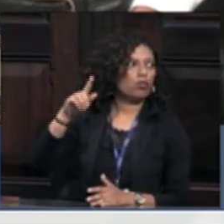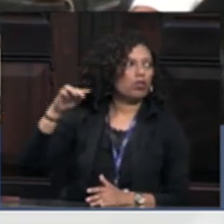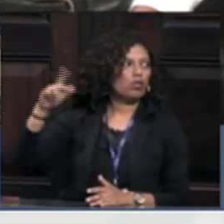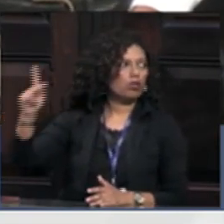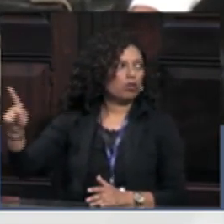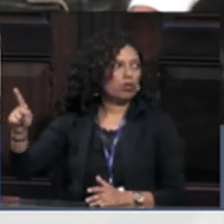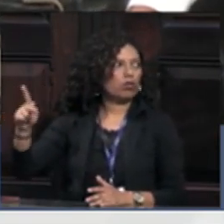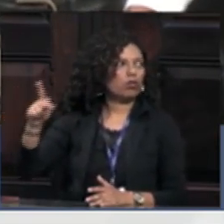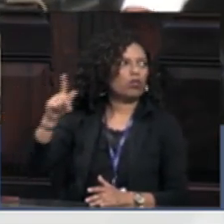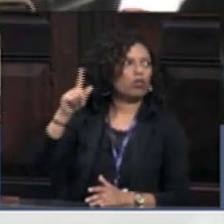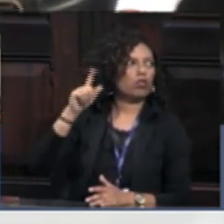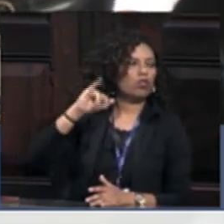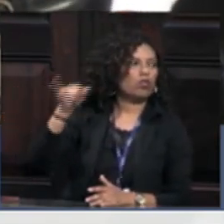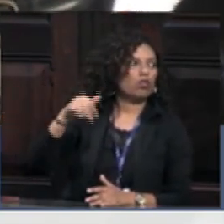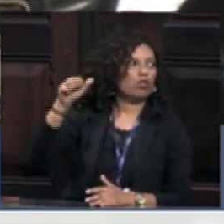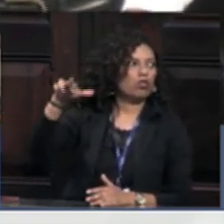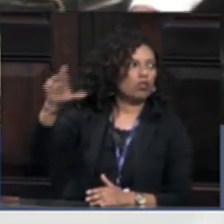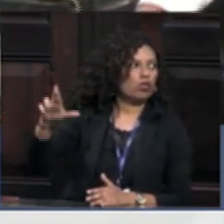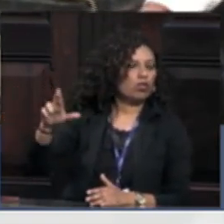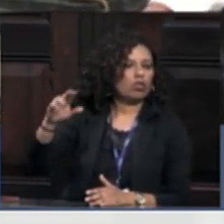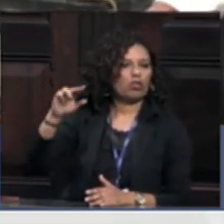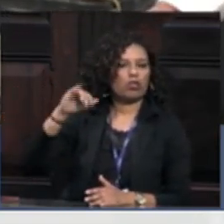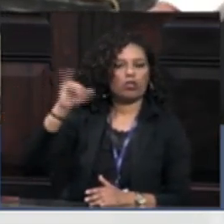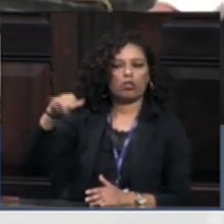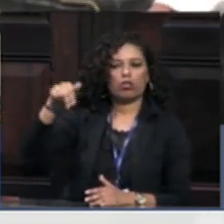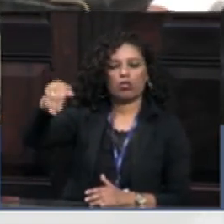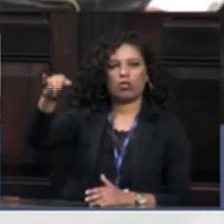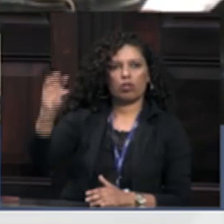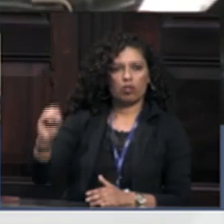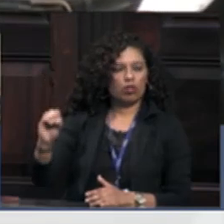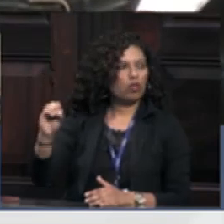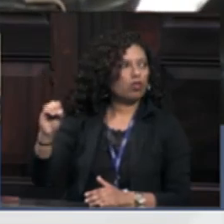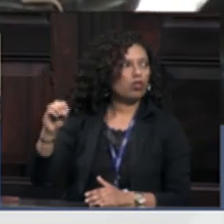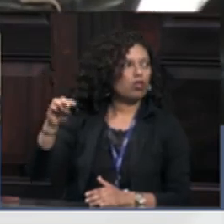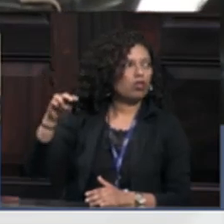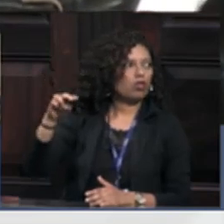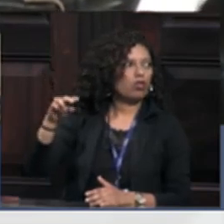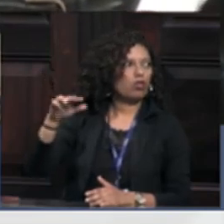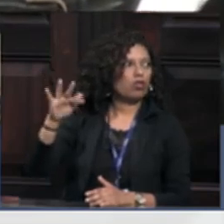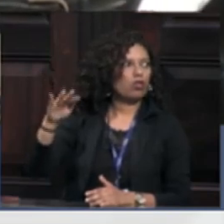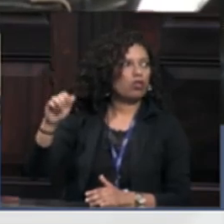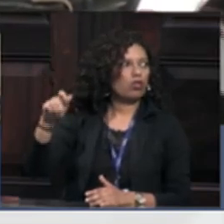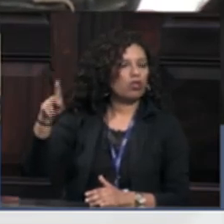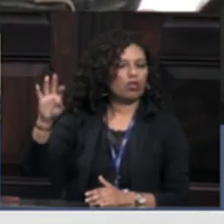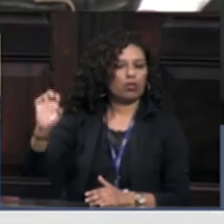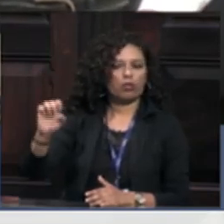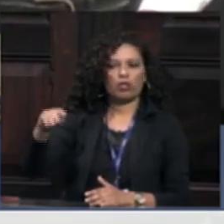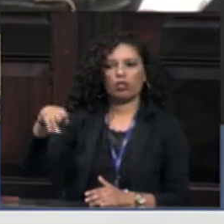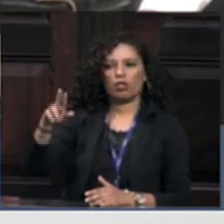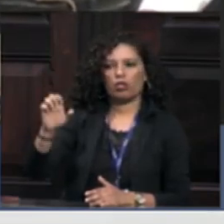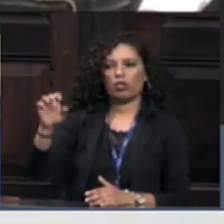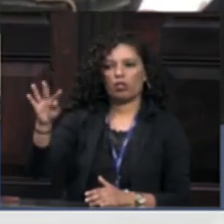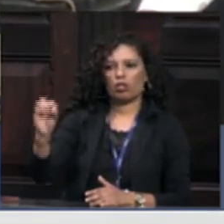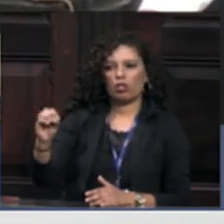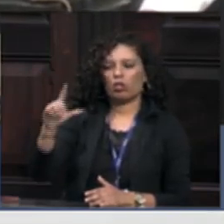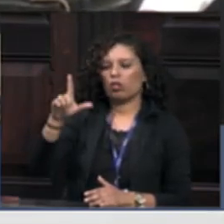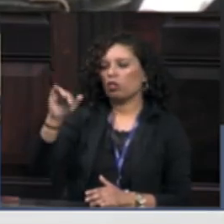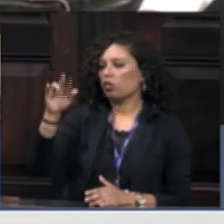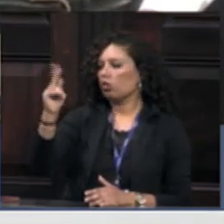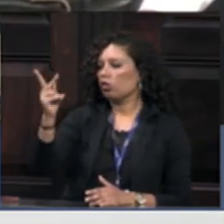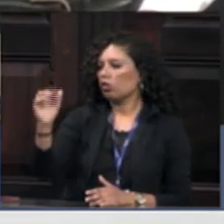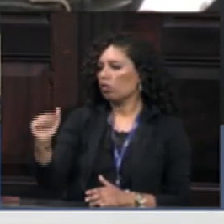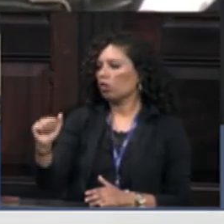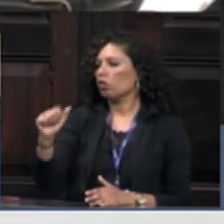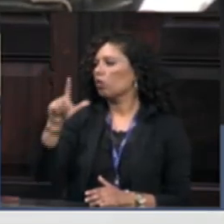deputado Jair Bittencourt, deputado Jânio Mendes, deputado Jorge Felipe Neto, deputada Lucinha,